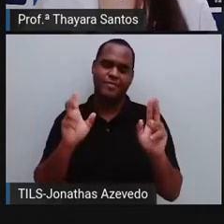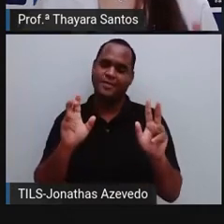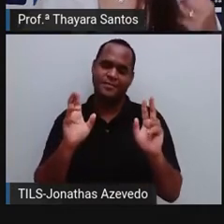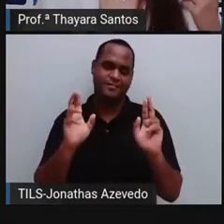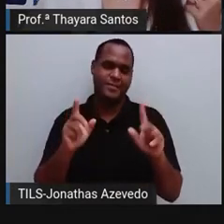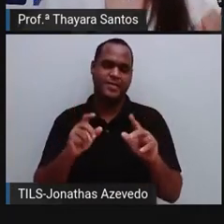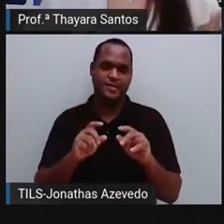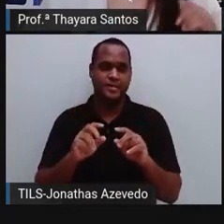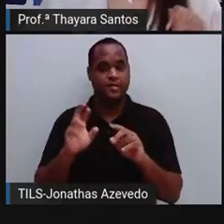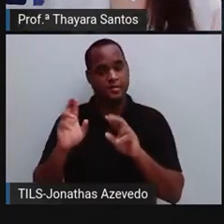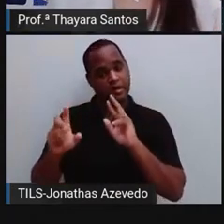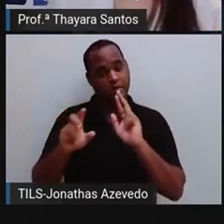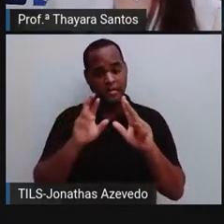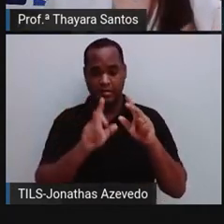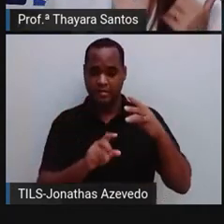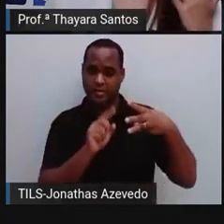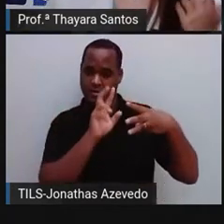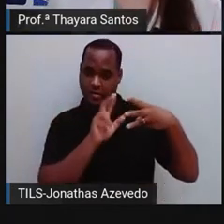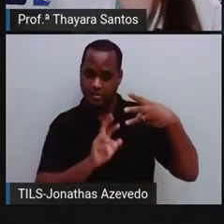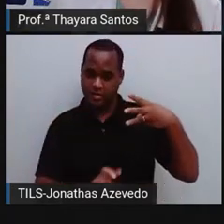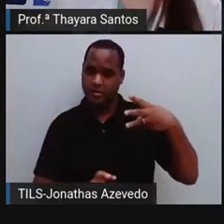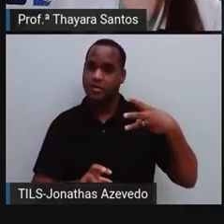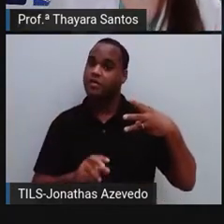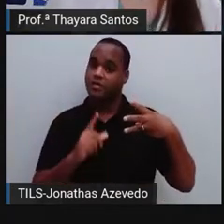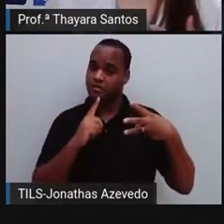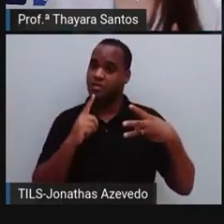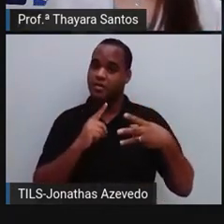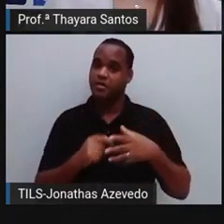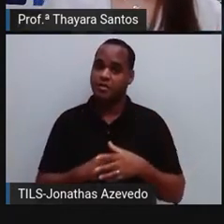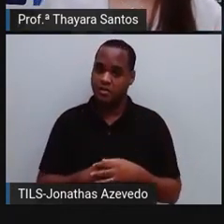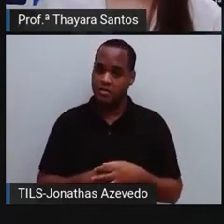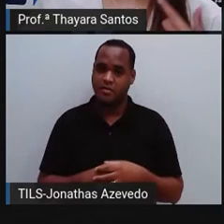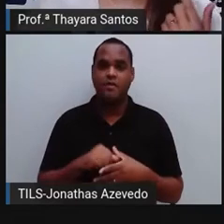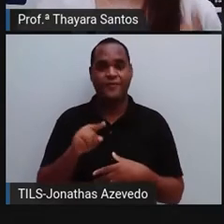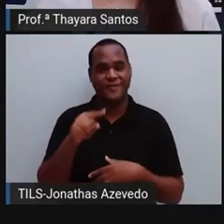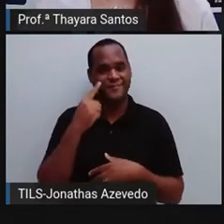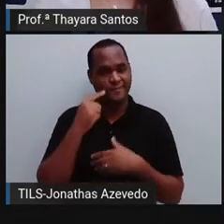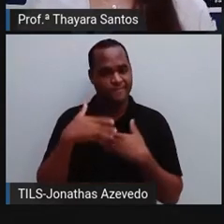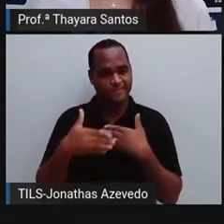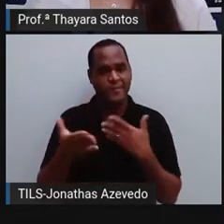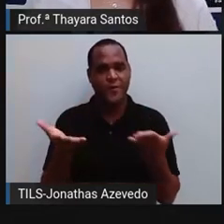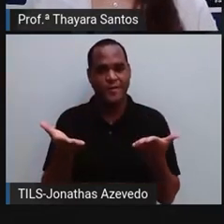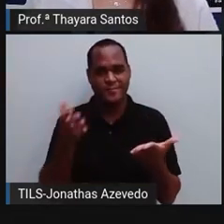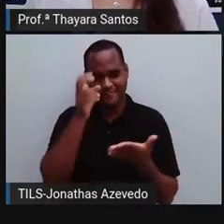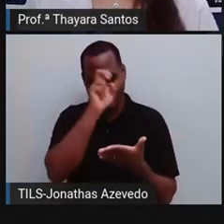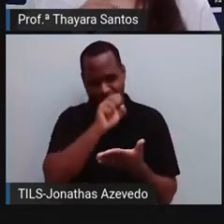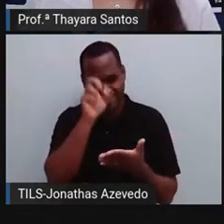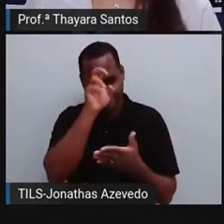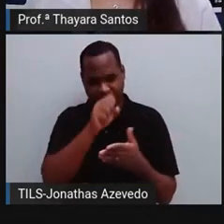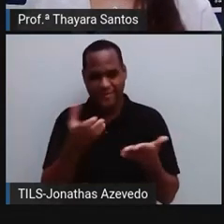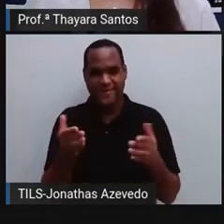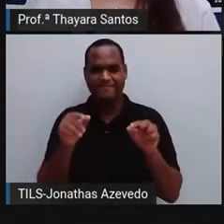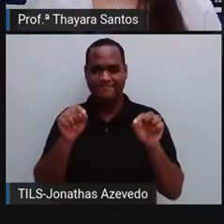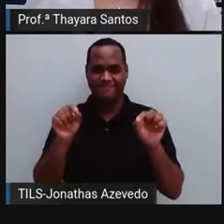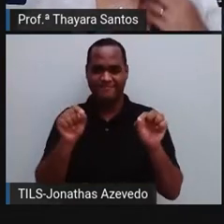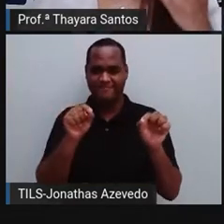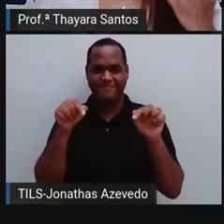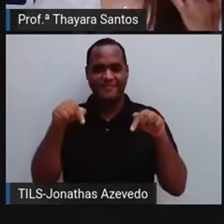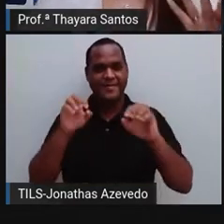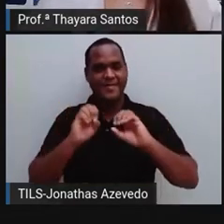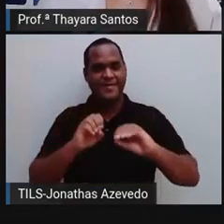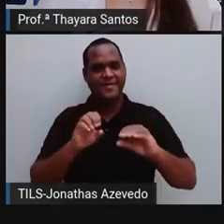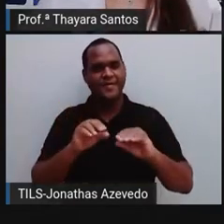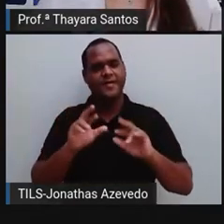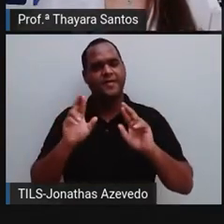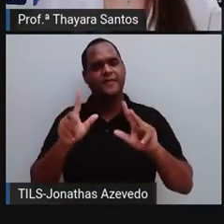coisa. Tem diferença entre os três e a gente vai aprender essa diferença hoje aqui na nossa aula. Então, qual